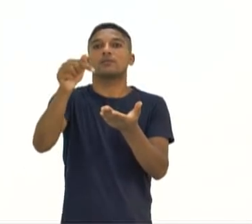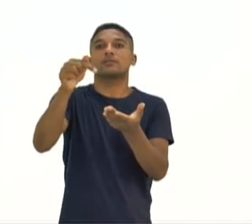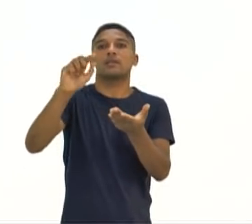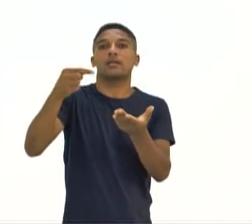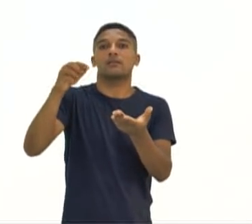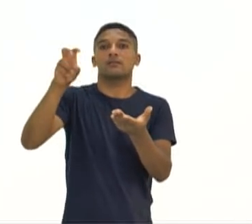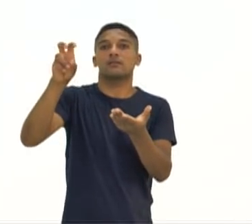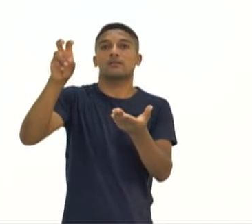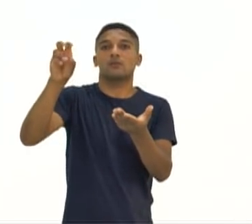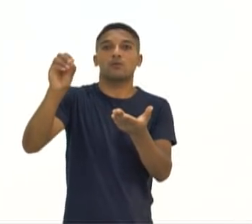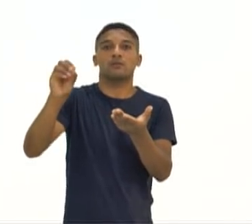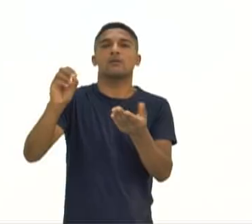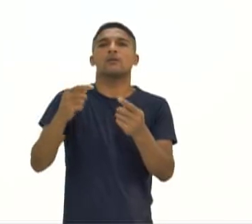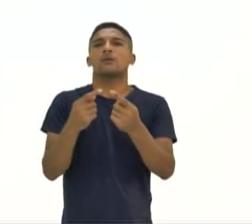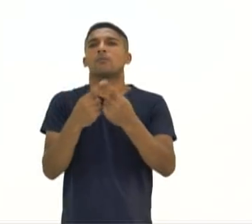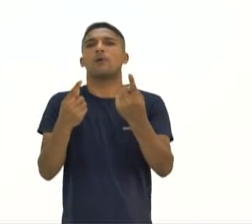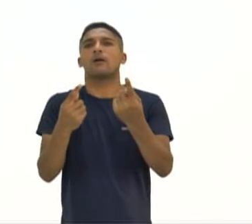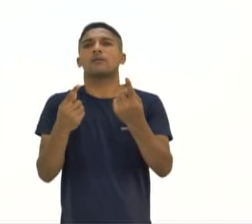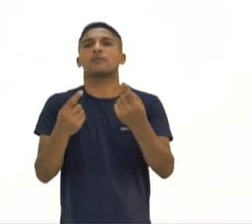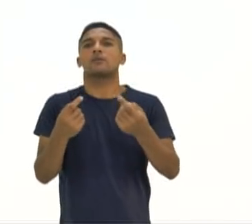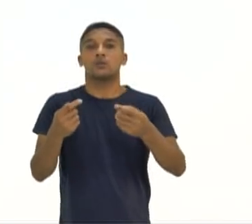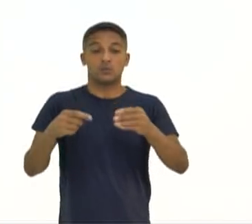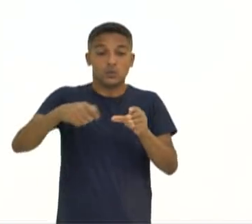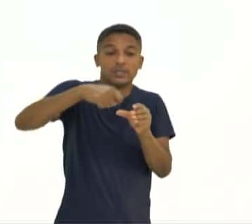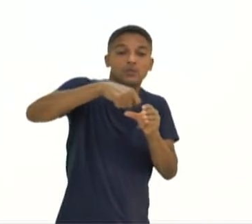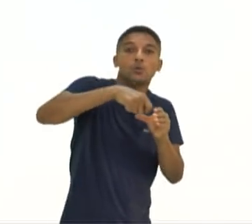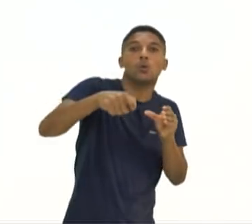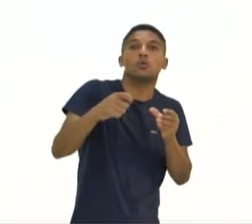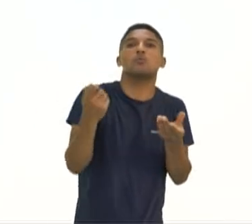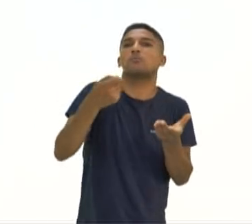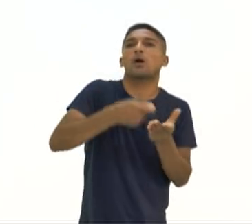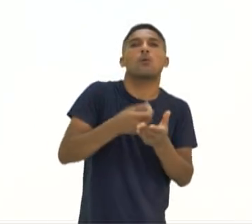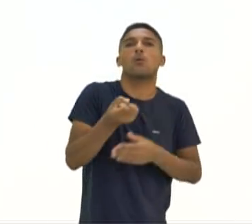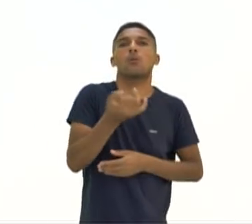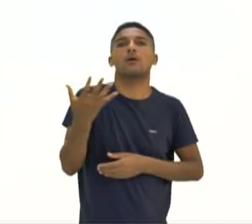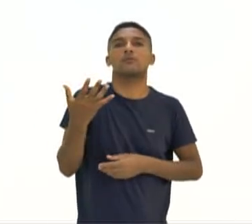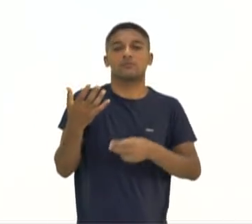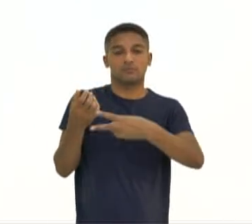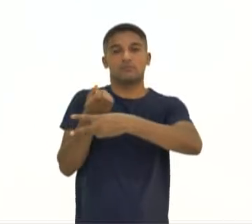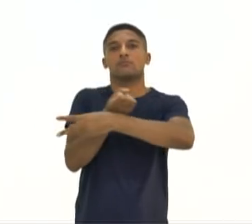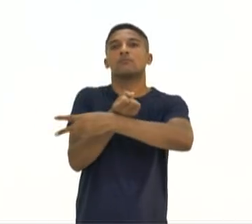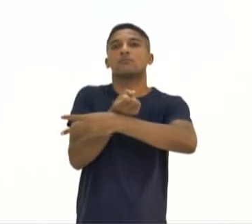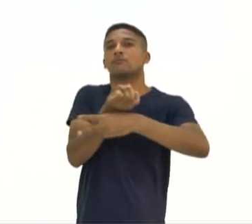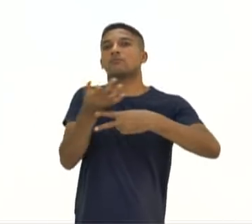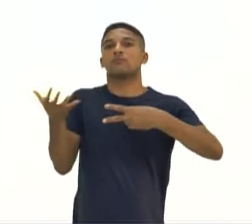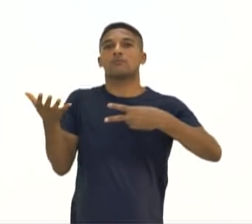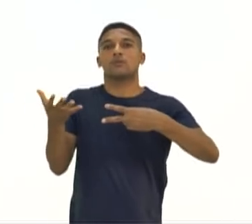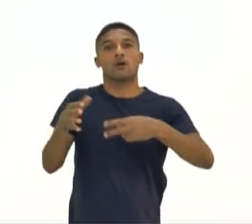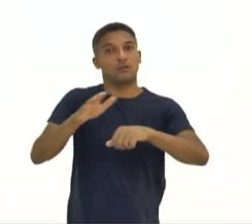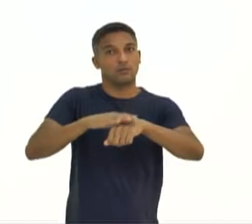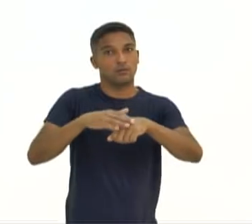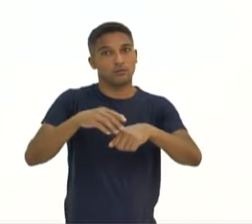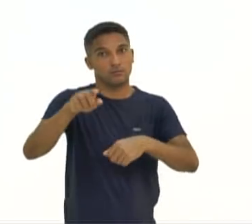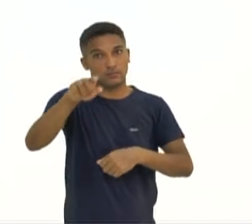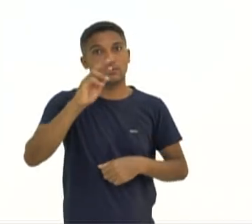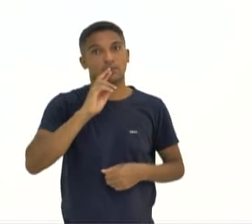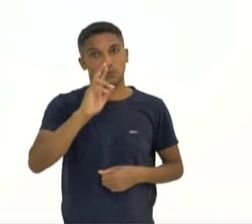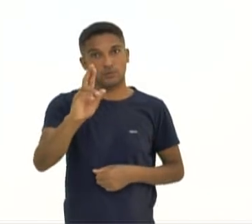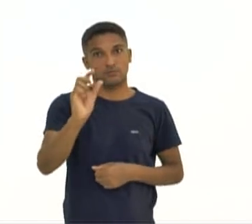valor pago pelo estojo? A professora vai dar um tempinho para vocês responderem essa e nós já voltamos.